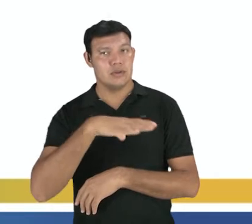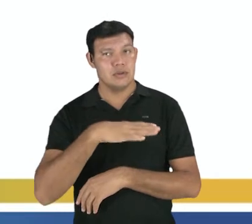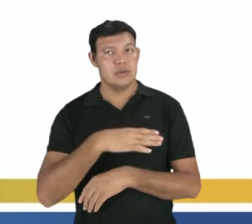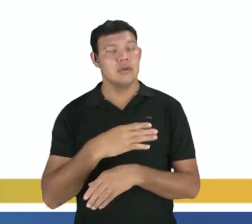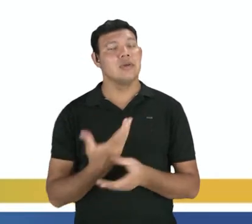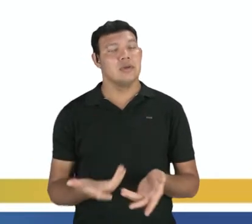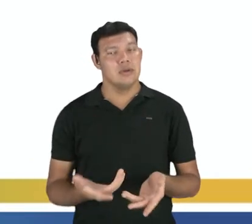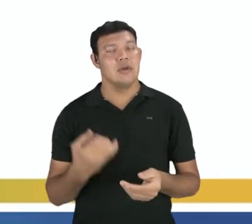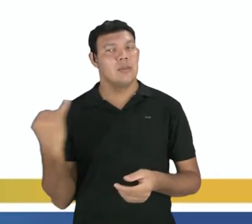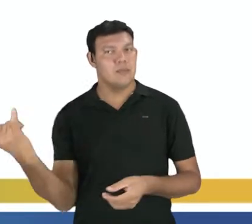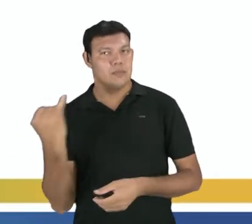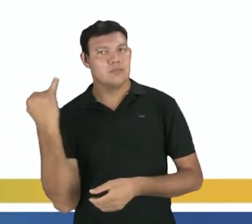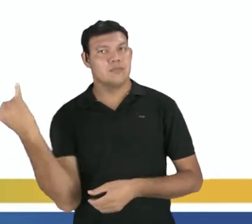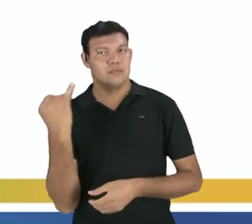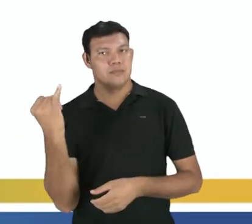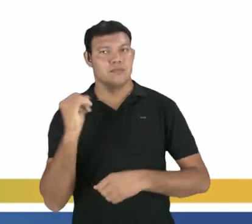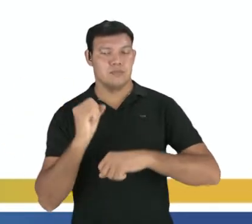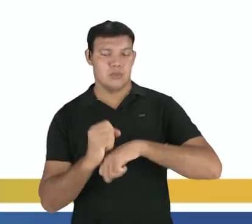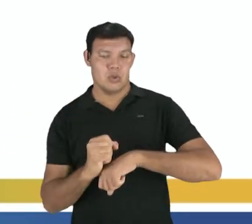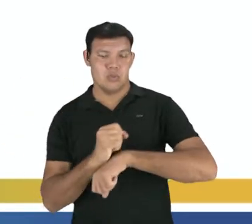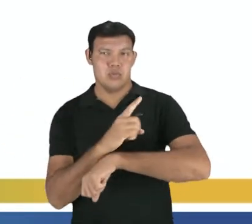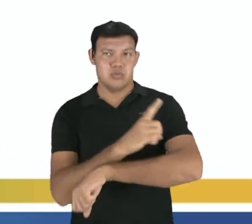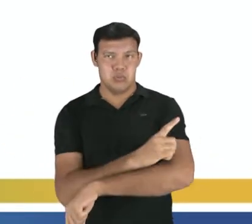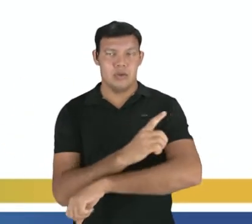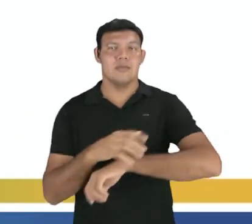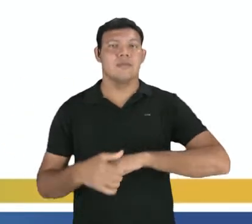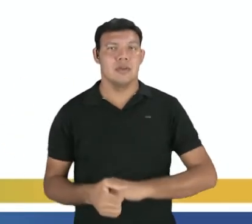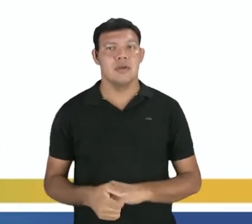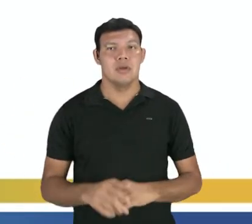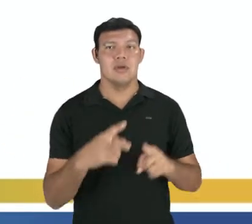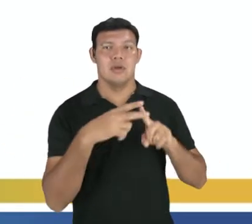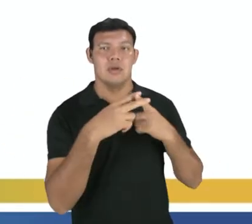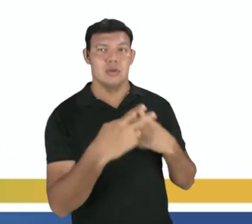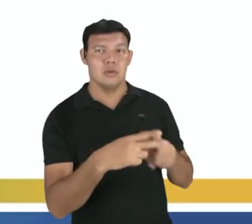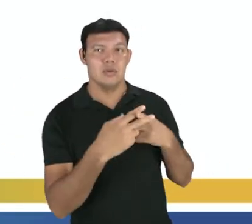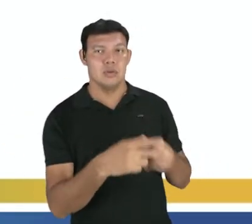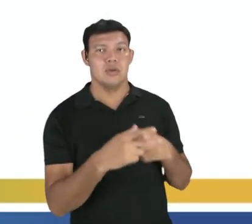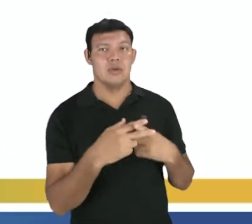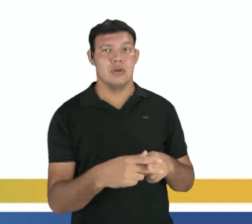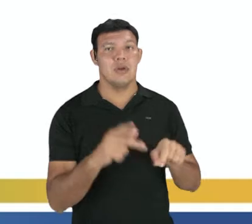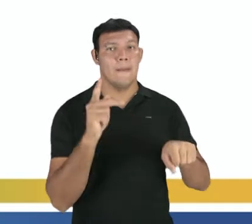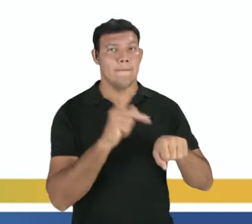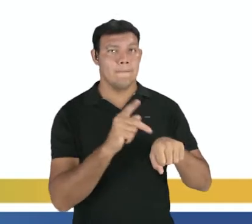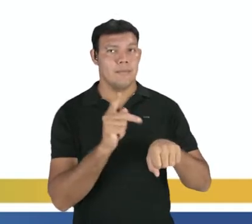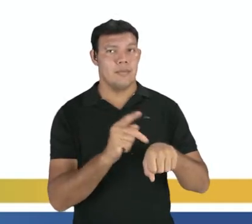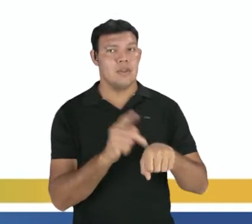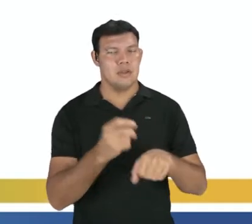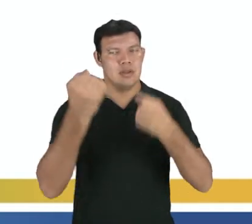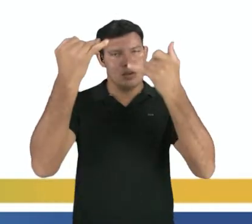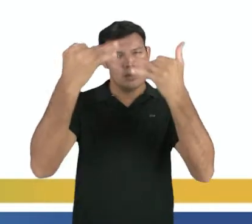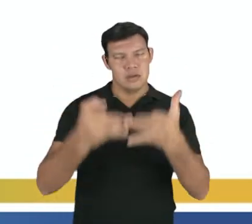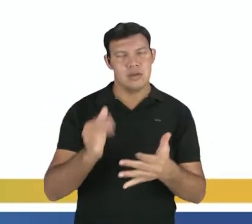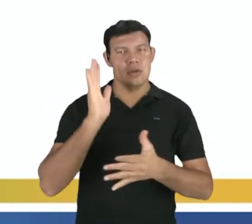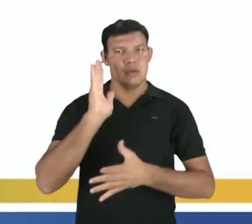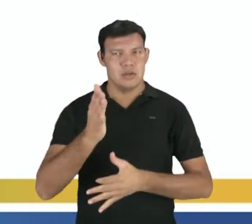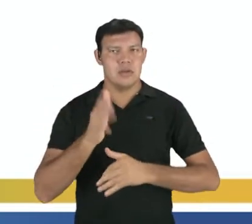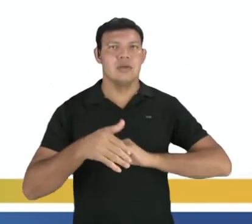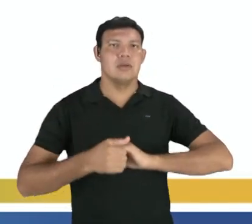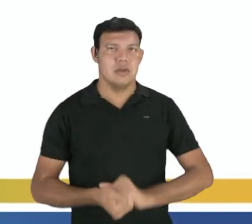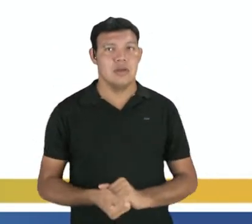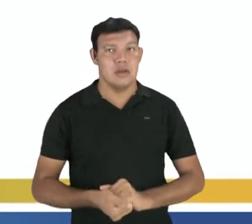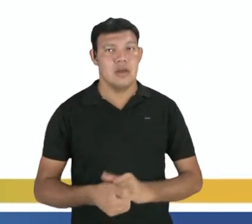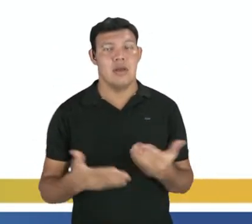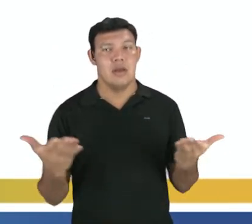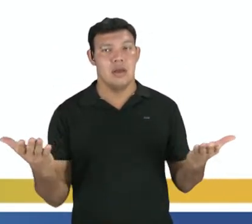de evolução histórico, tá? Os instrumentos de pedra, né, como já dissemos aí anteriormente, ela agora deixa de